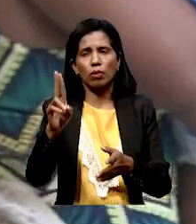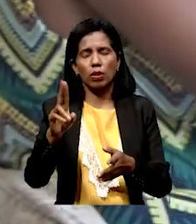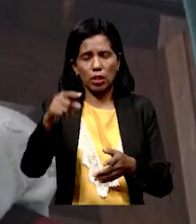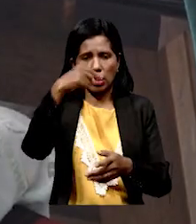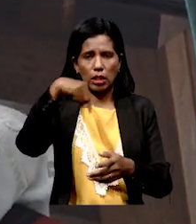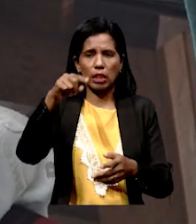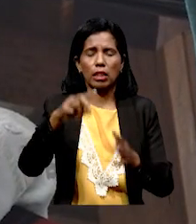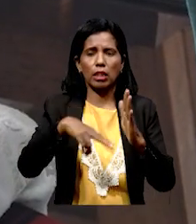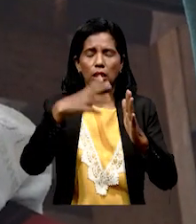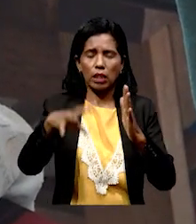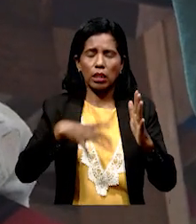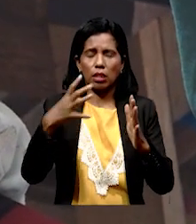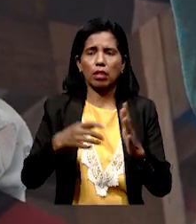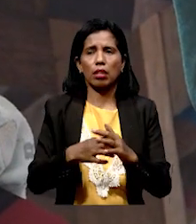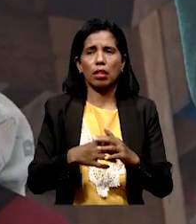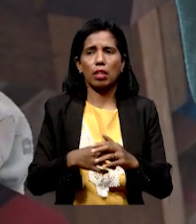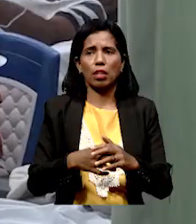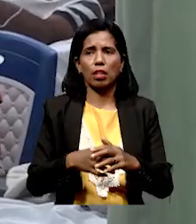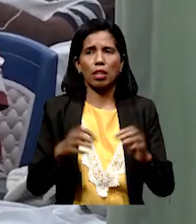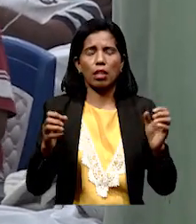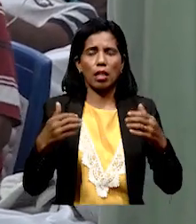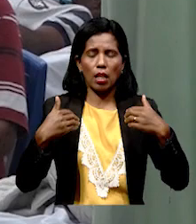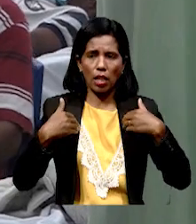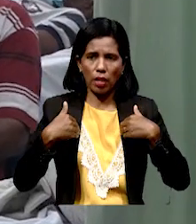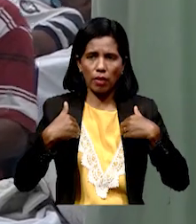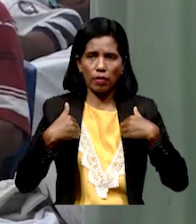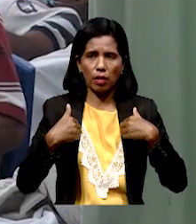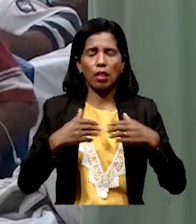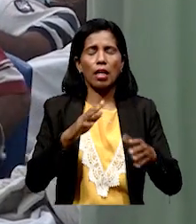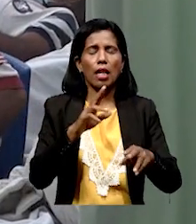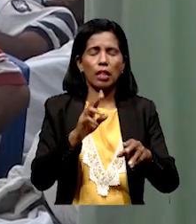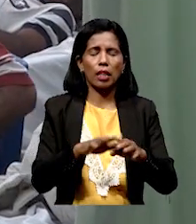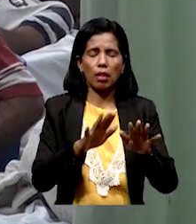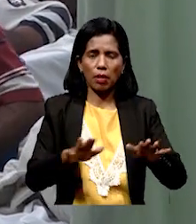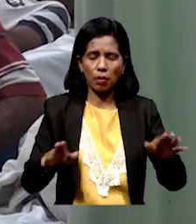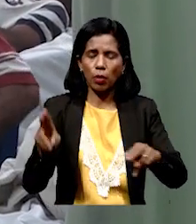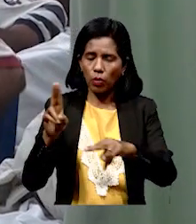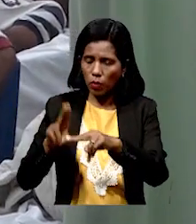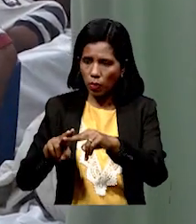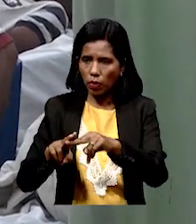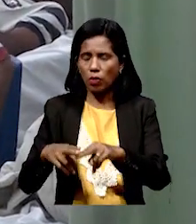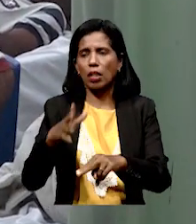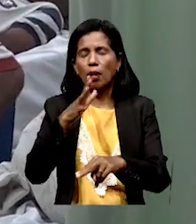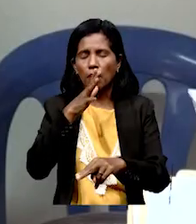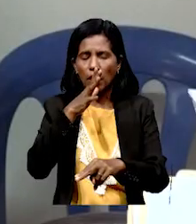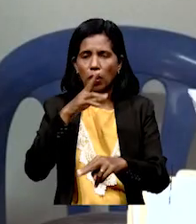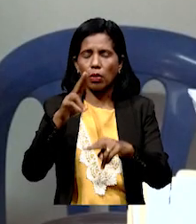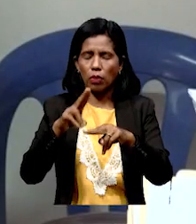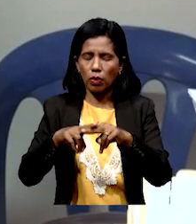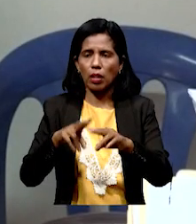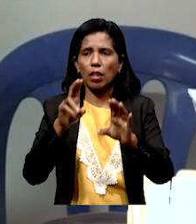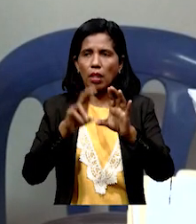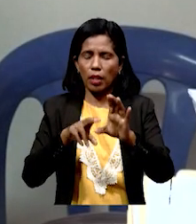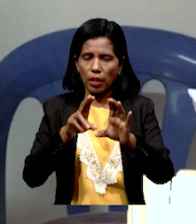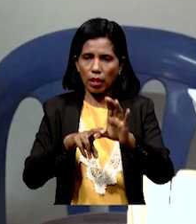angin, mos ladung hetang ani, entau lavarik ne sai mai turia liur, honi aman turia kadera baranda